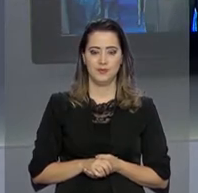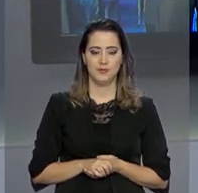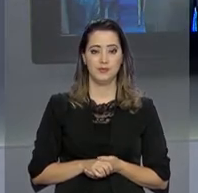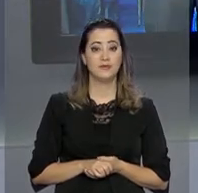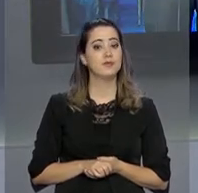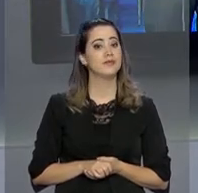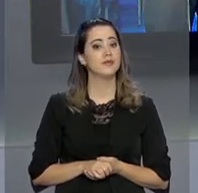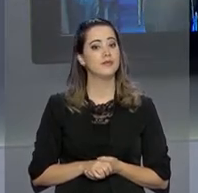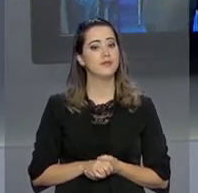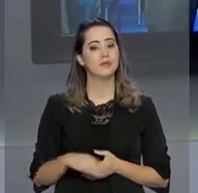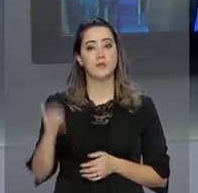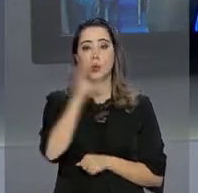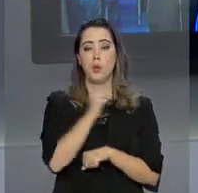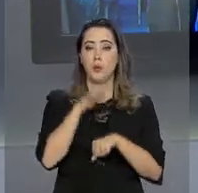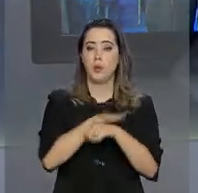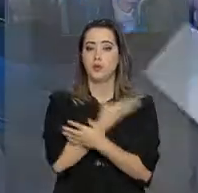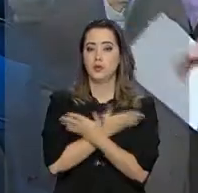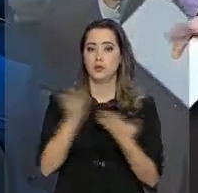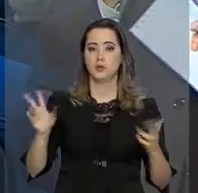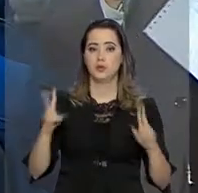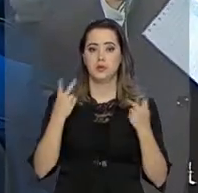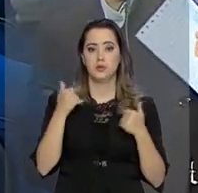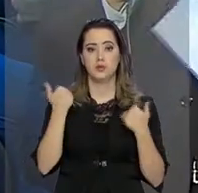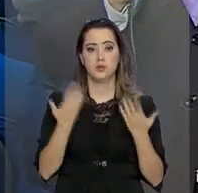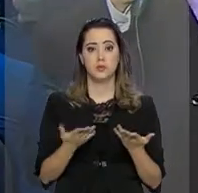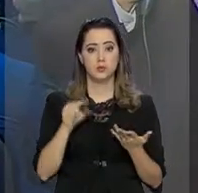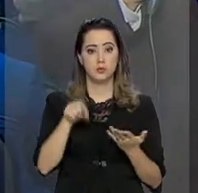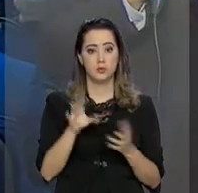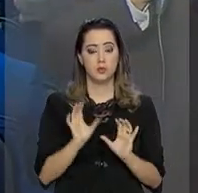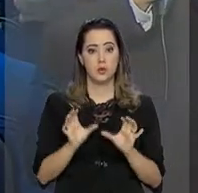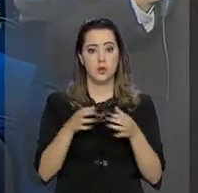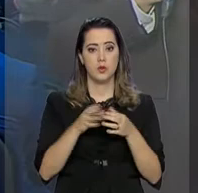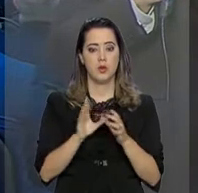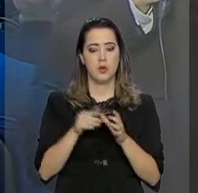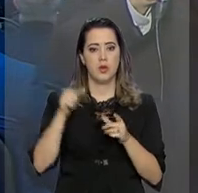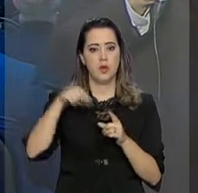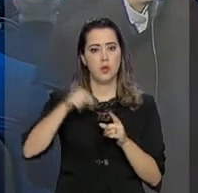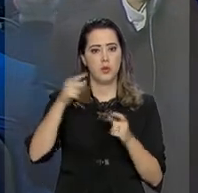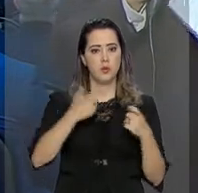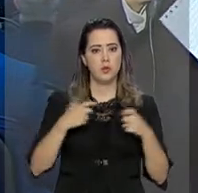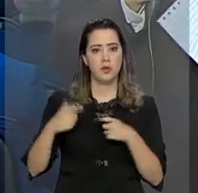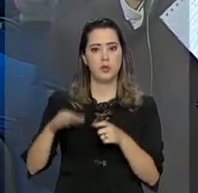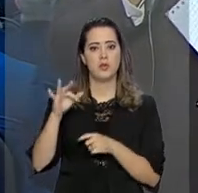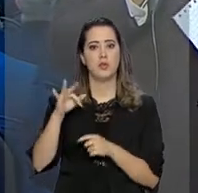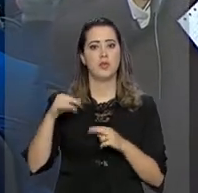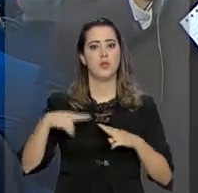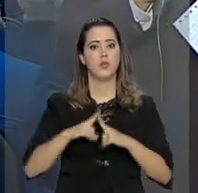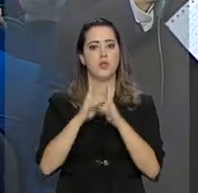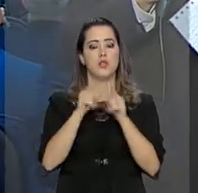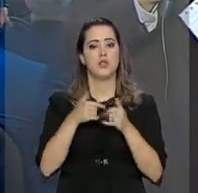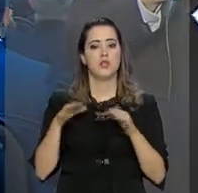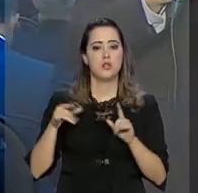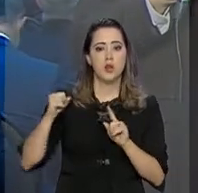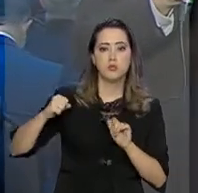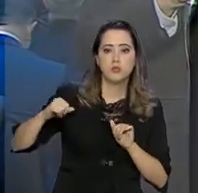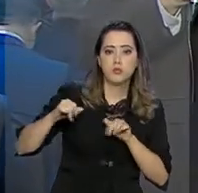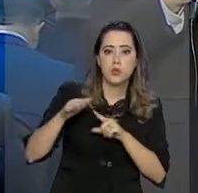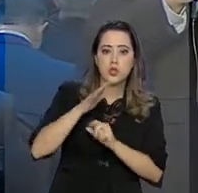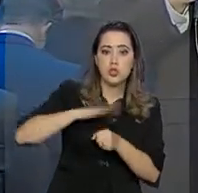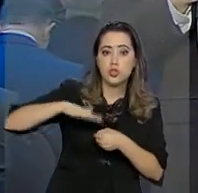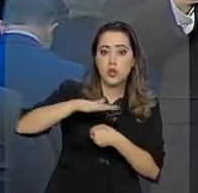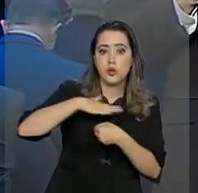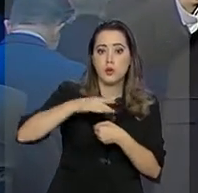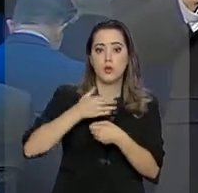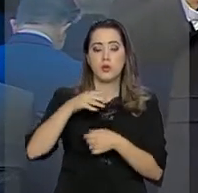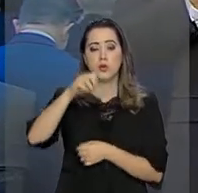boa noite roberto boa noite a todos olha o roberto o centro de convenções aqui de florianópolis está lotado para a abertura do